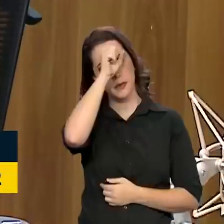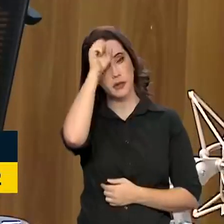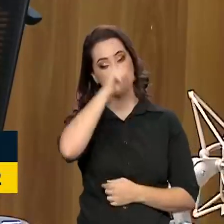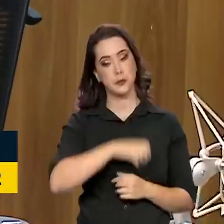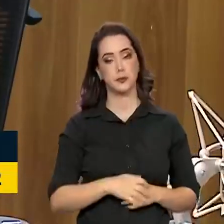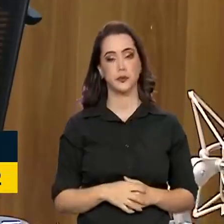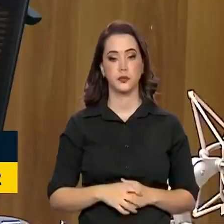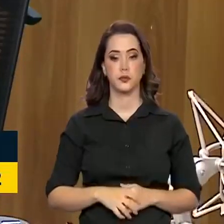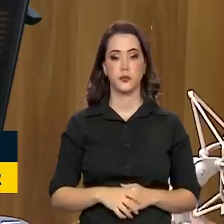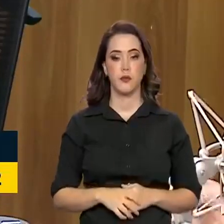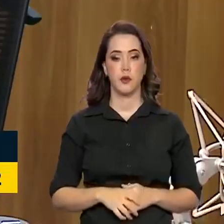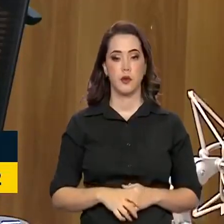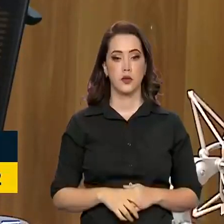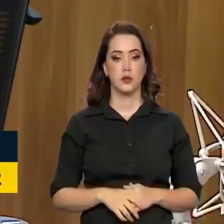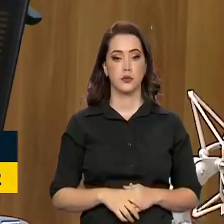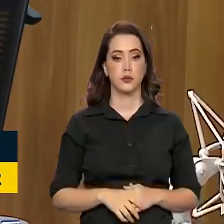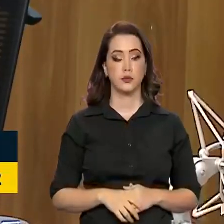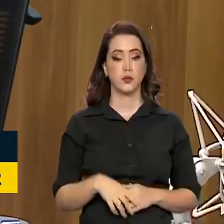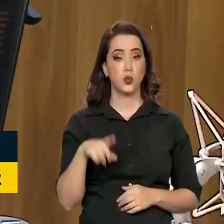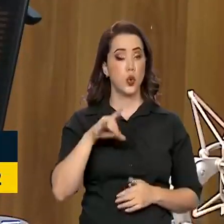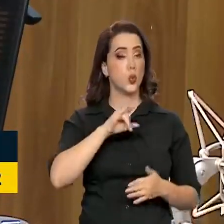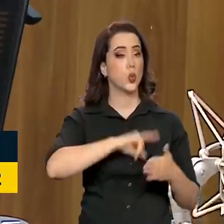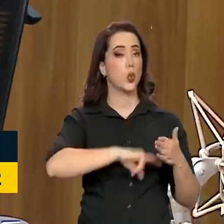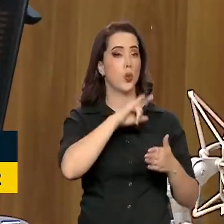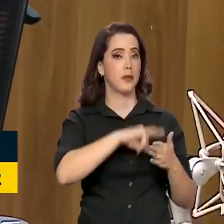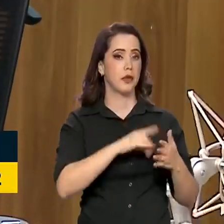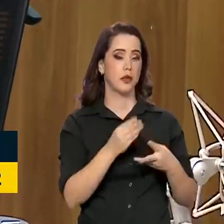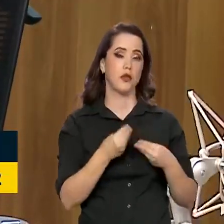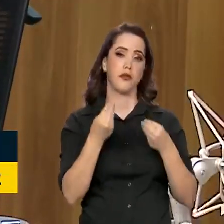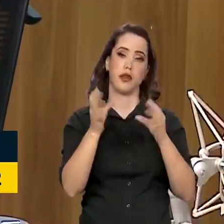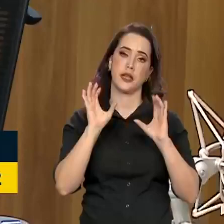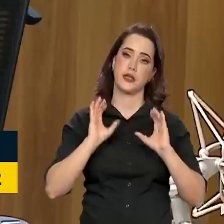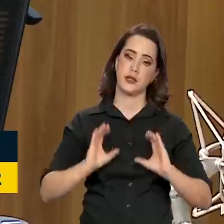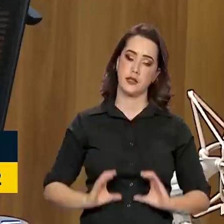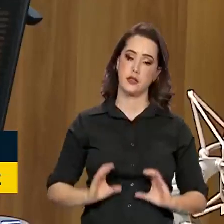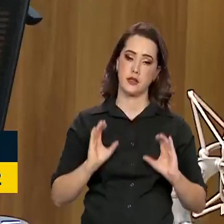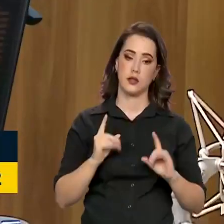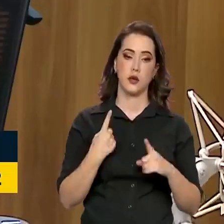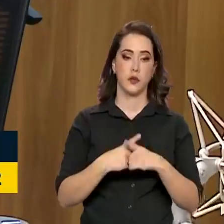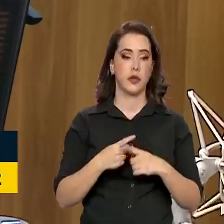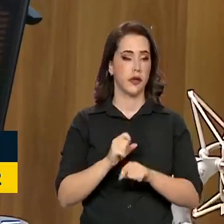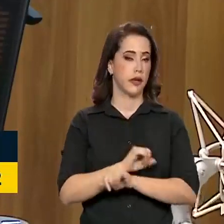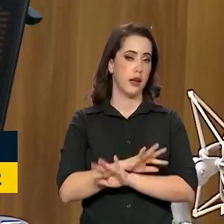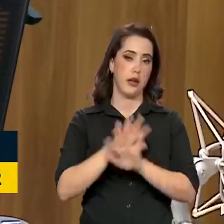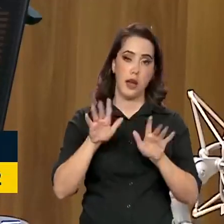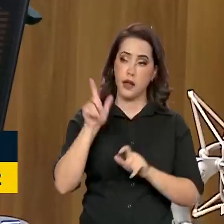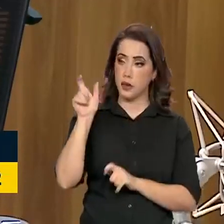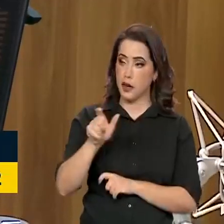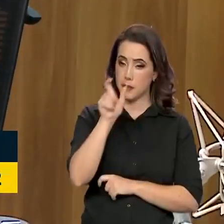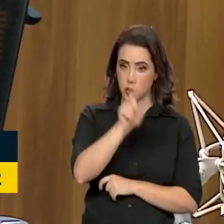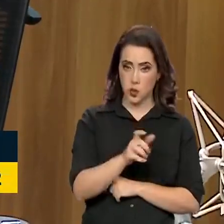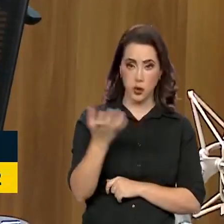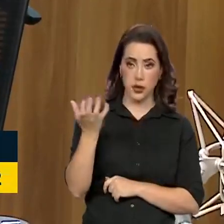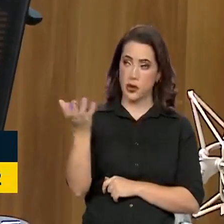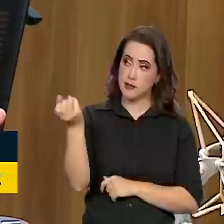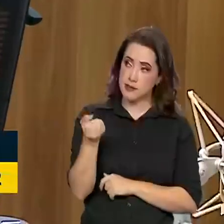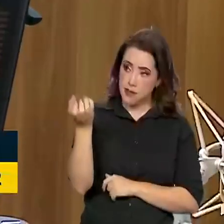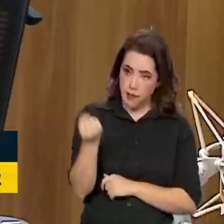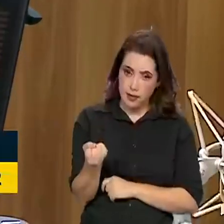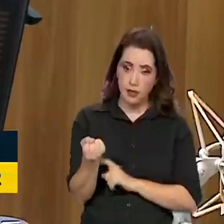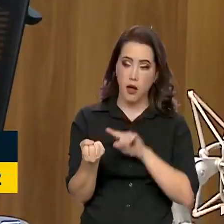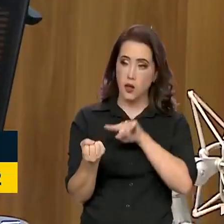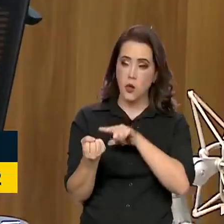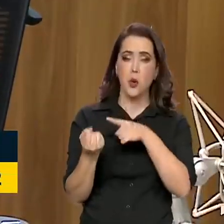INSS visa dar a cidadania. Porque é claro que o aposentado, o pensionista quer salário, porque é o que